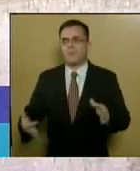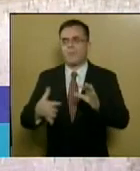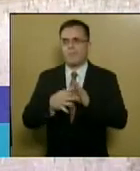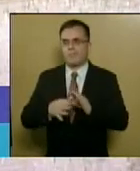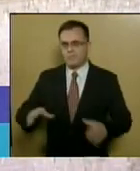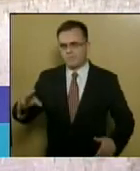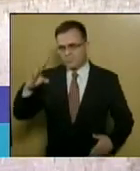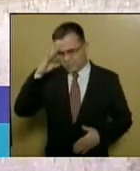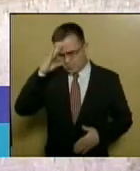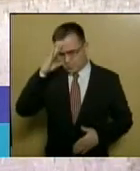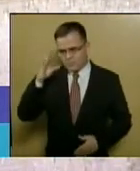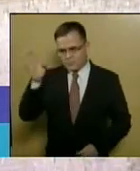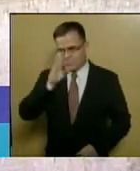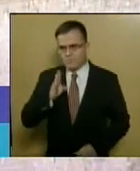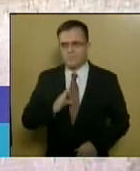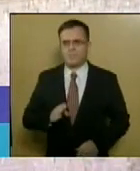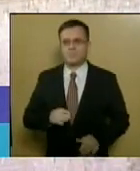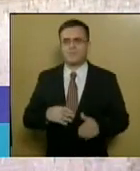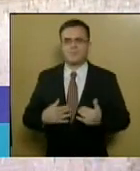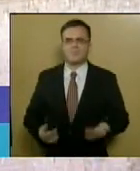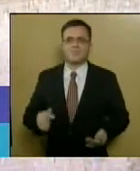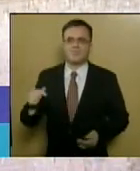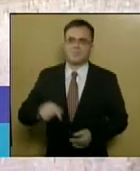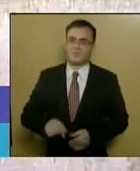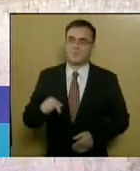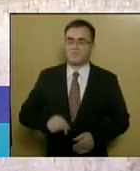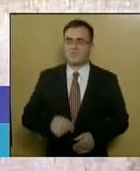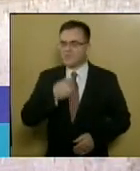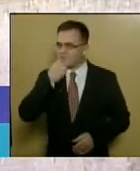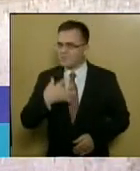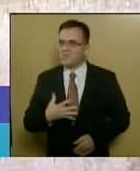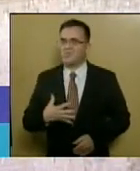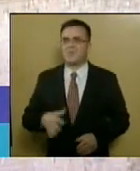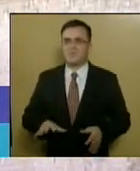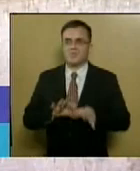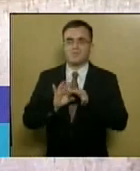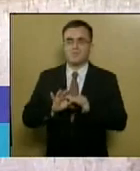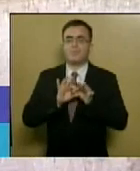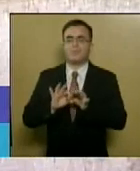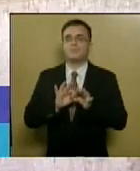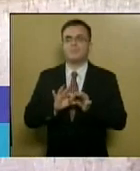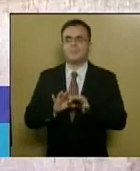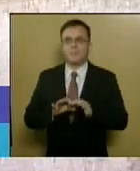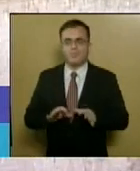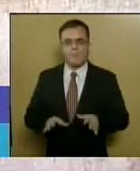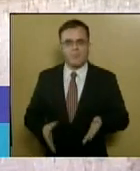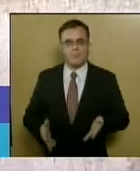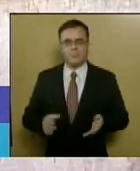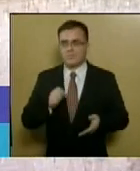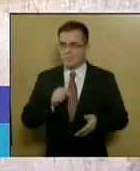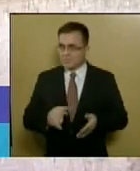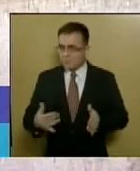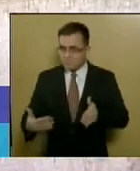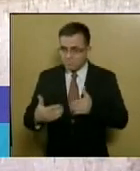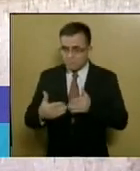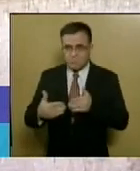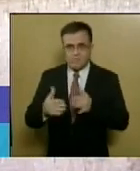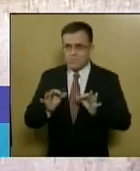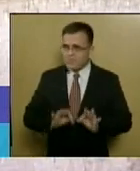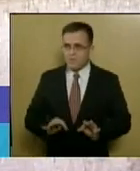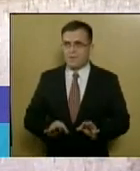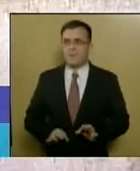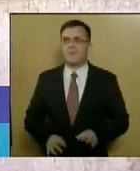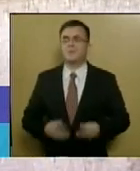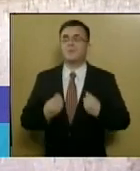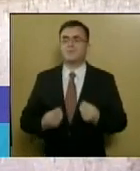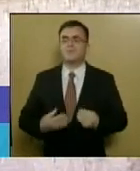Brasileiro. O senhor é uma peça fundamental nesse entendimento, porque se não fosse esse entendimento, eu não estaria aqui,